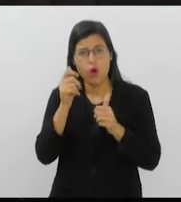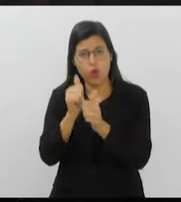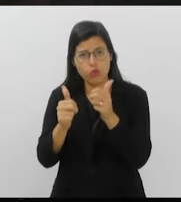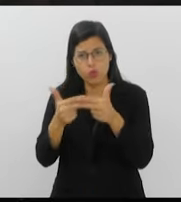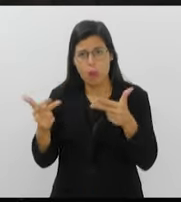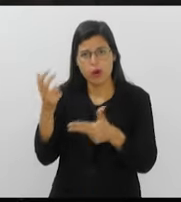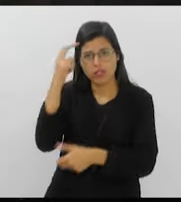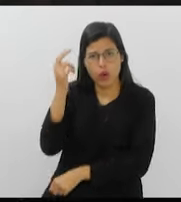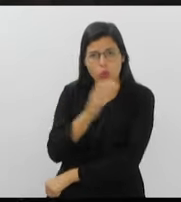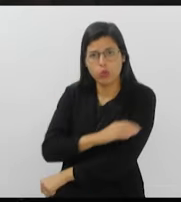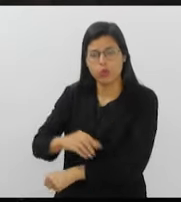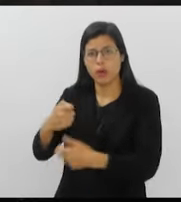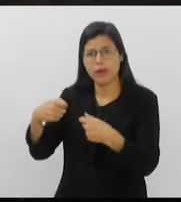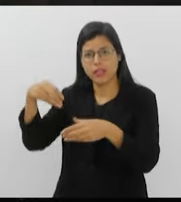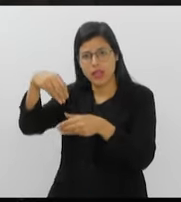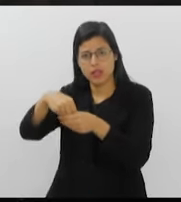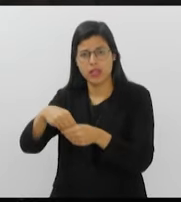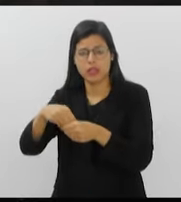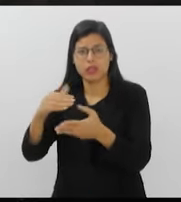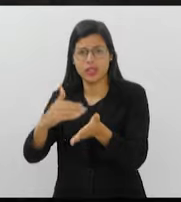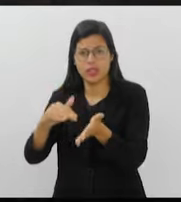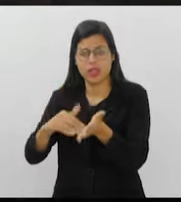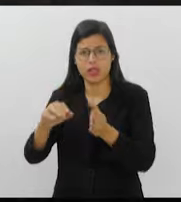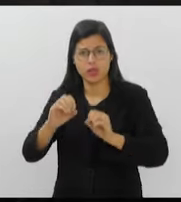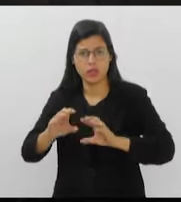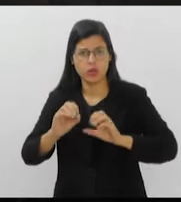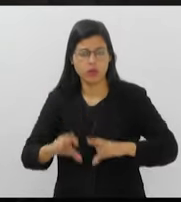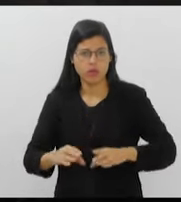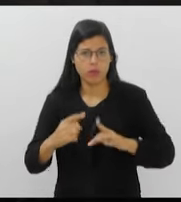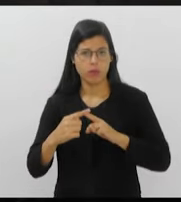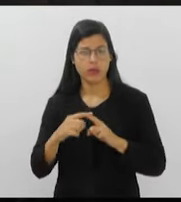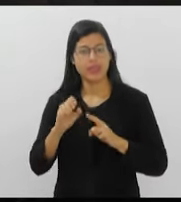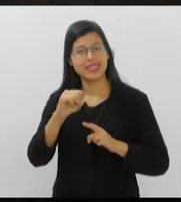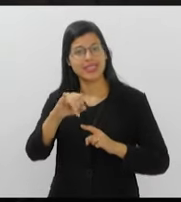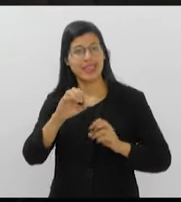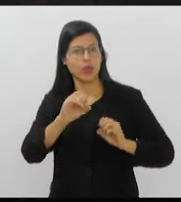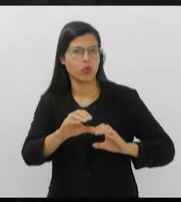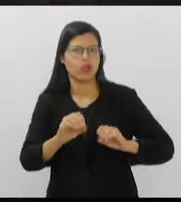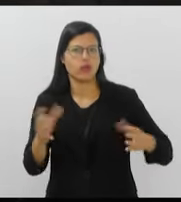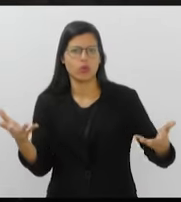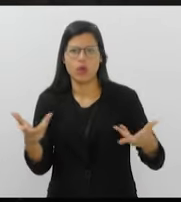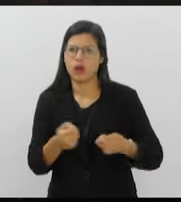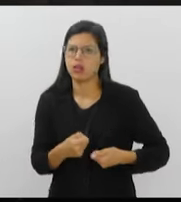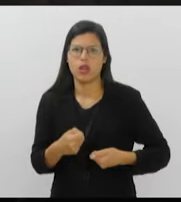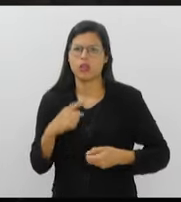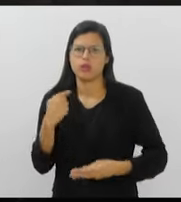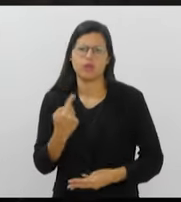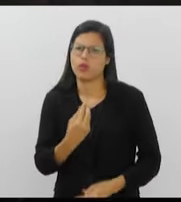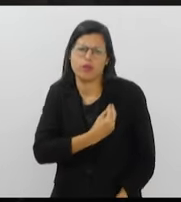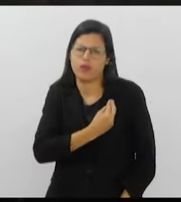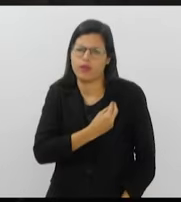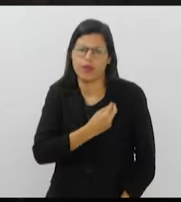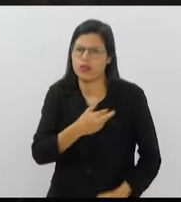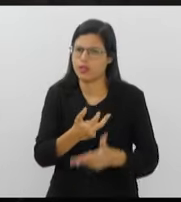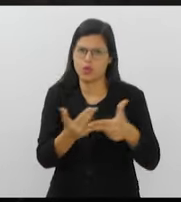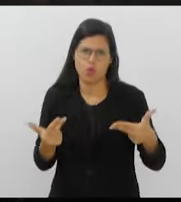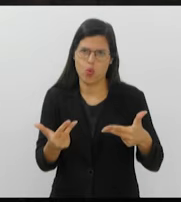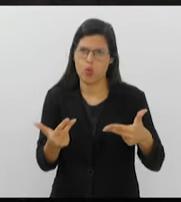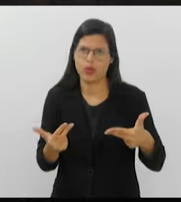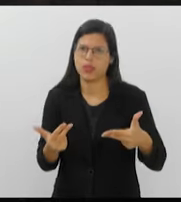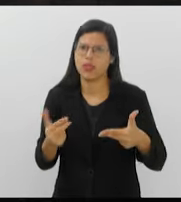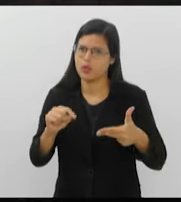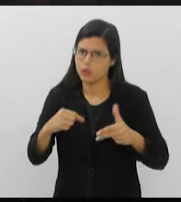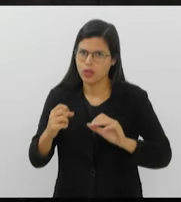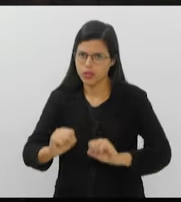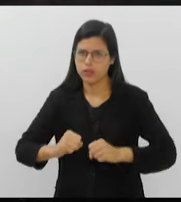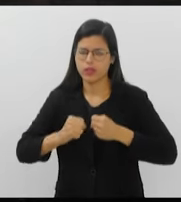dentro da Secretaria de Educação. Porque se a gente tivesse uma educação de qualidade, a gente não estava enfrentando isso tudo. Que a gente está